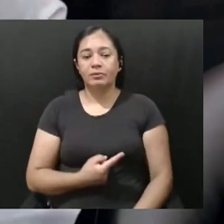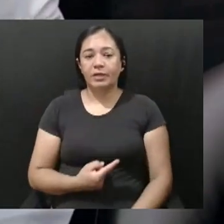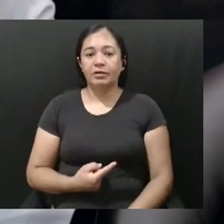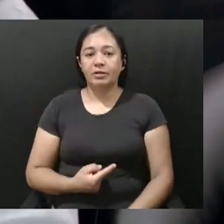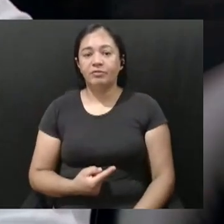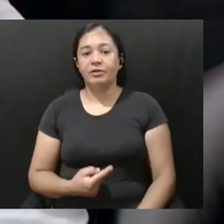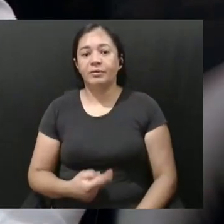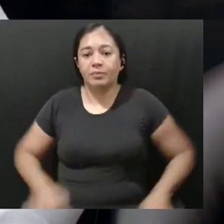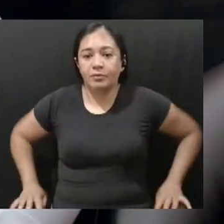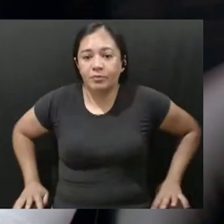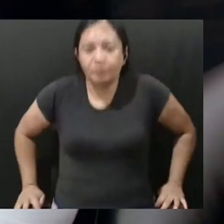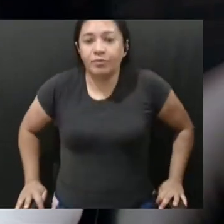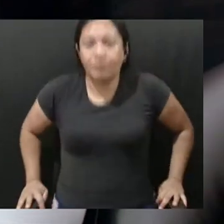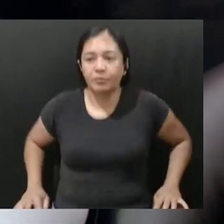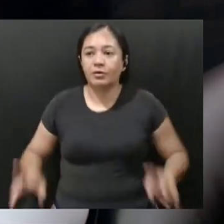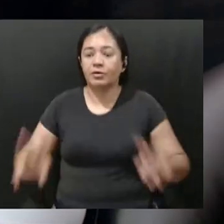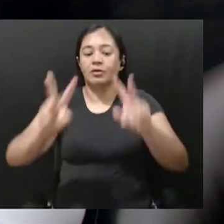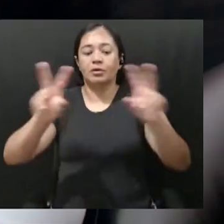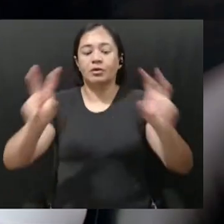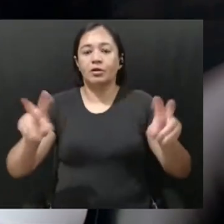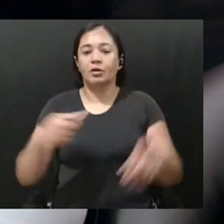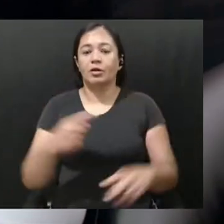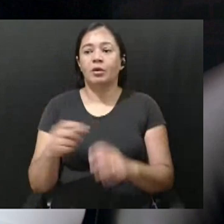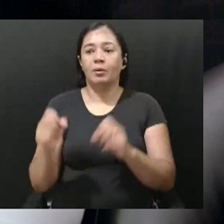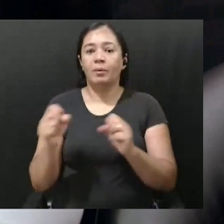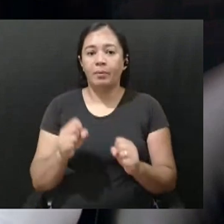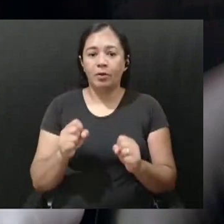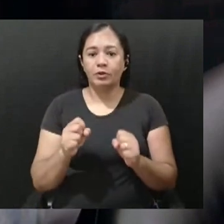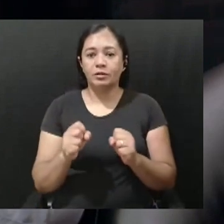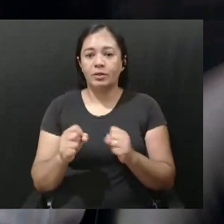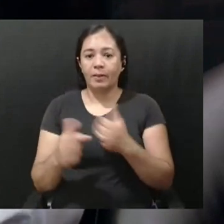sobre que a gente pode chamar de papéis congelados, né. O que que acontece, Uhum. né,